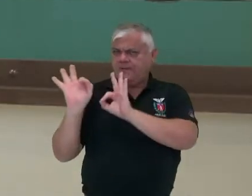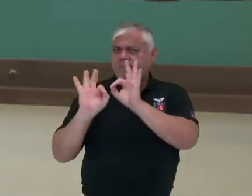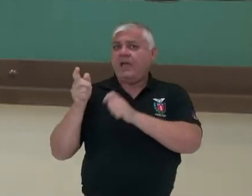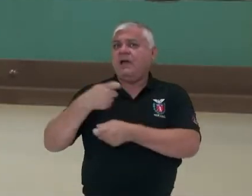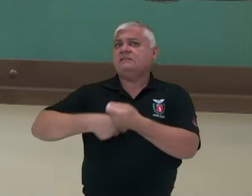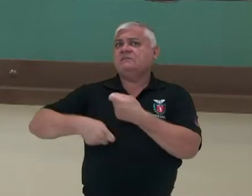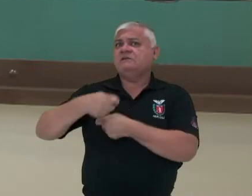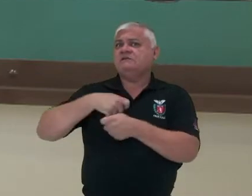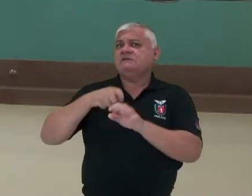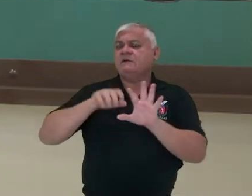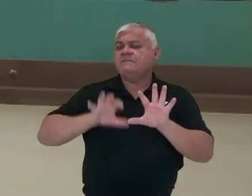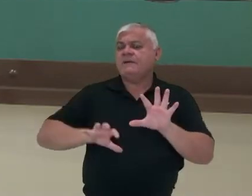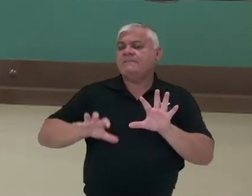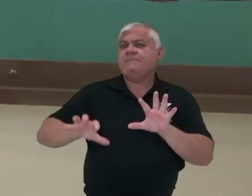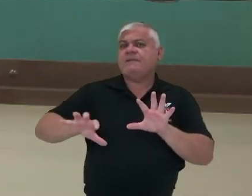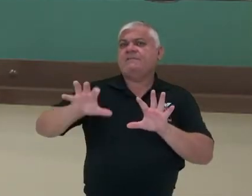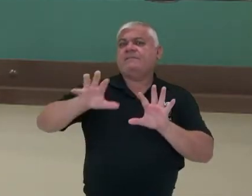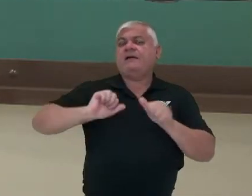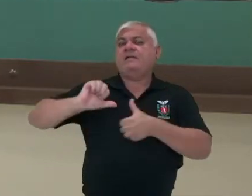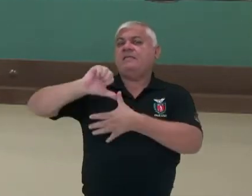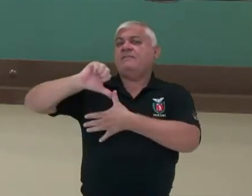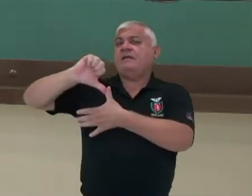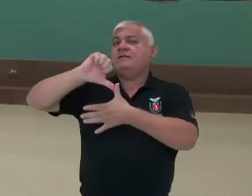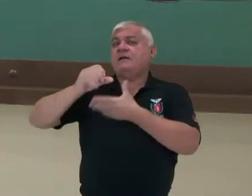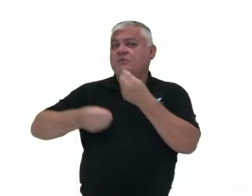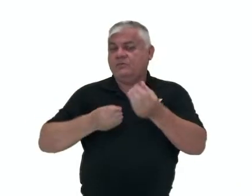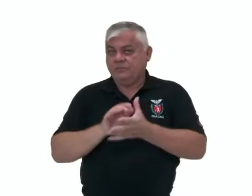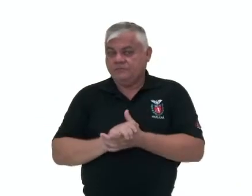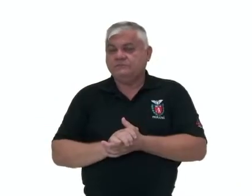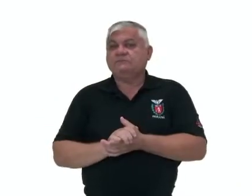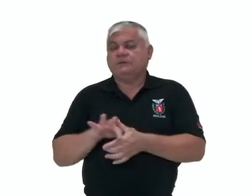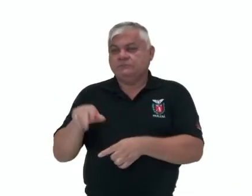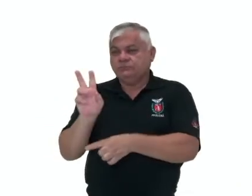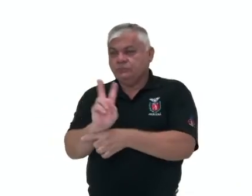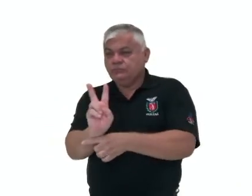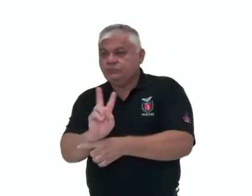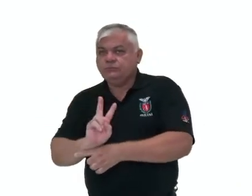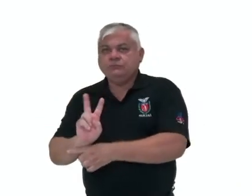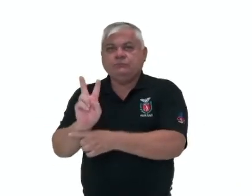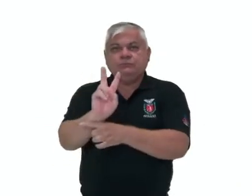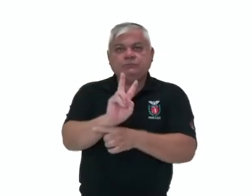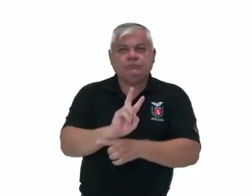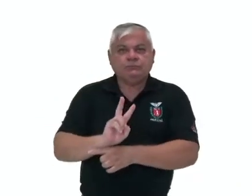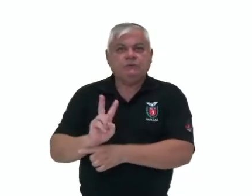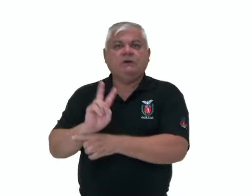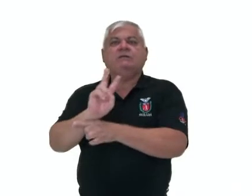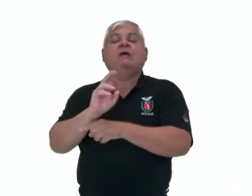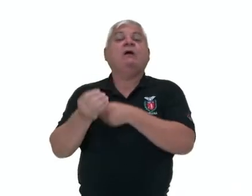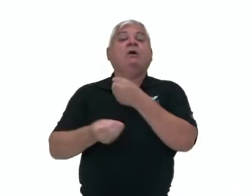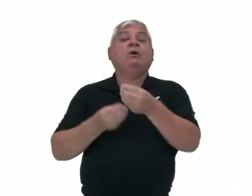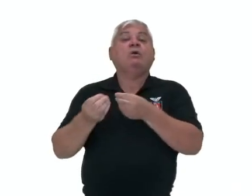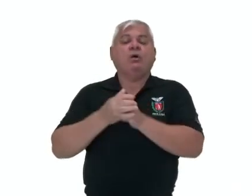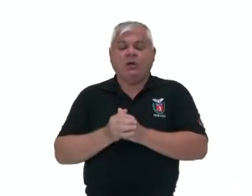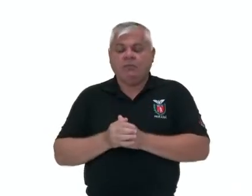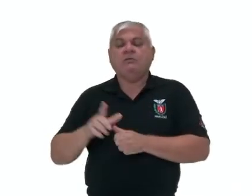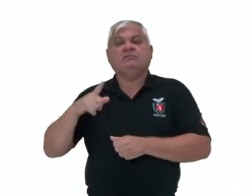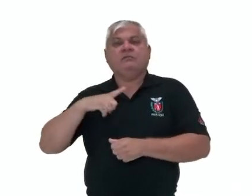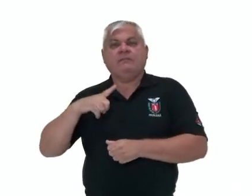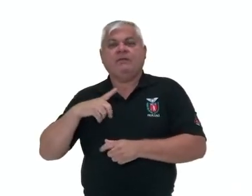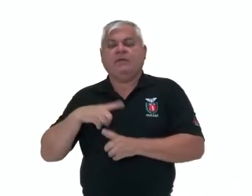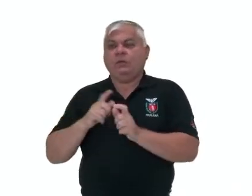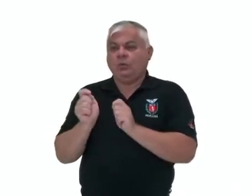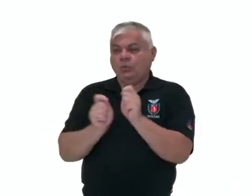administração de suas colônias na América? Para cuidar dos seus negócios com a América Espanhola e exercer um